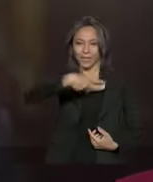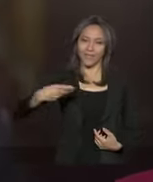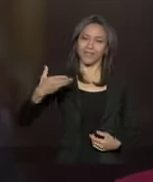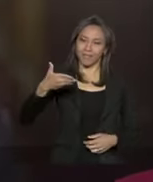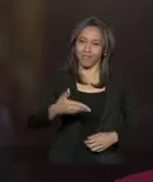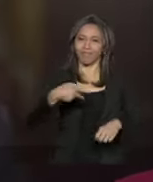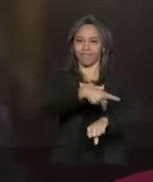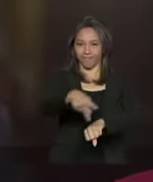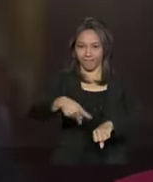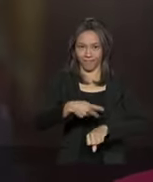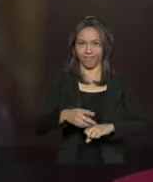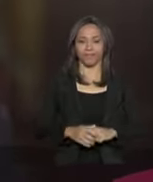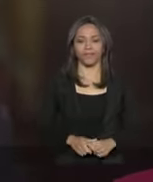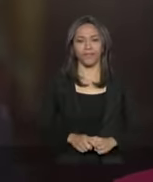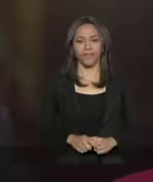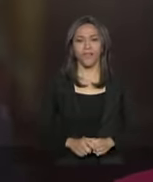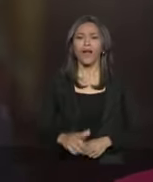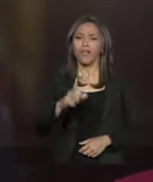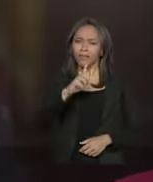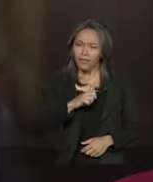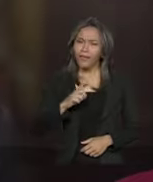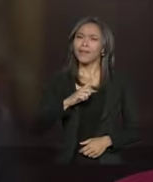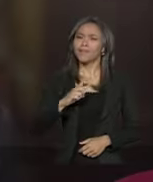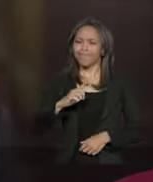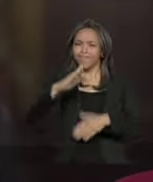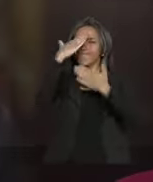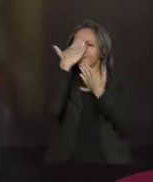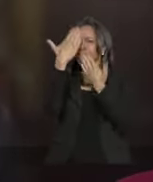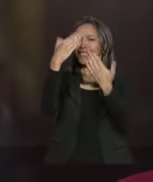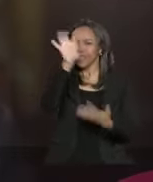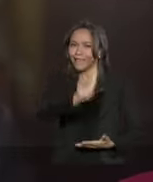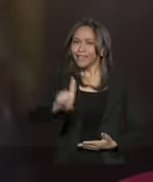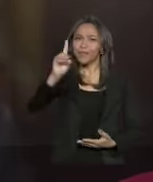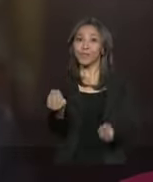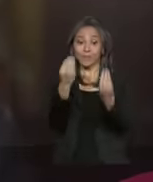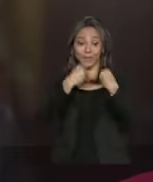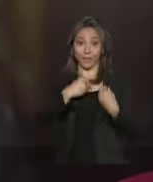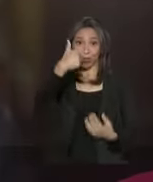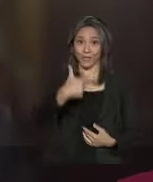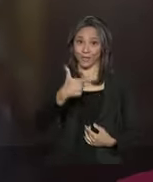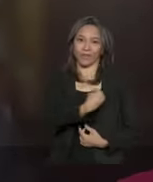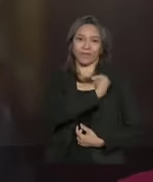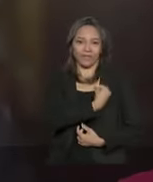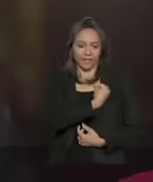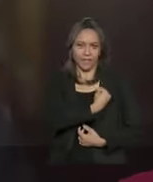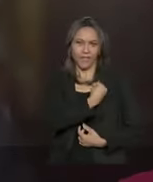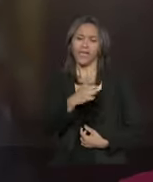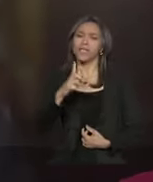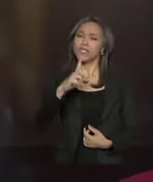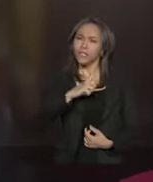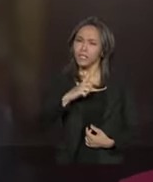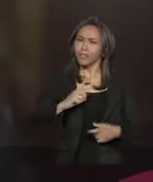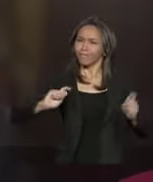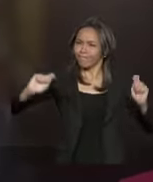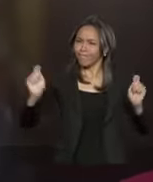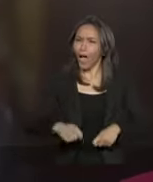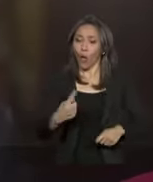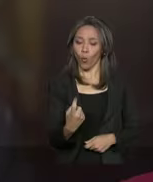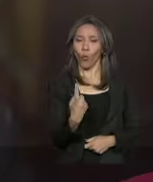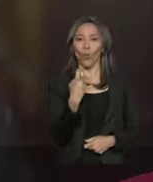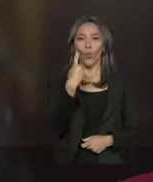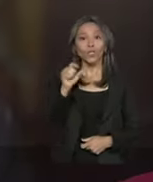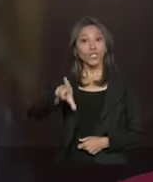nação tenho que agradecer a deus que me deu uma segunda vida e tive a possibilidade ímpar